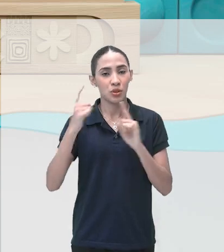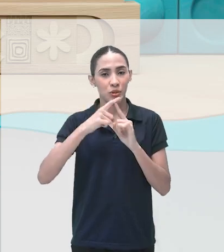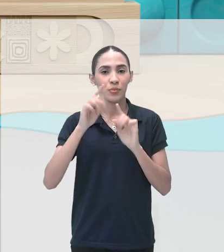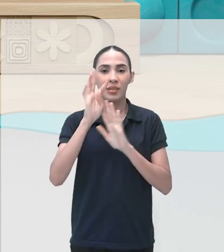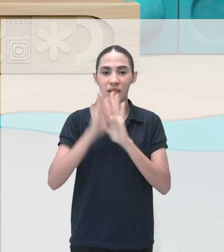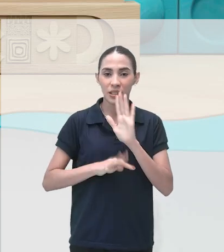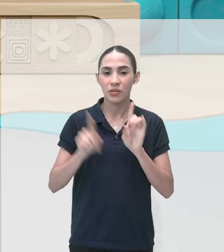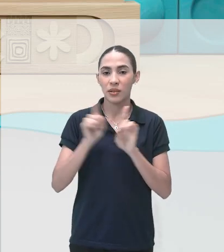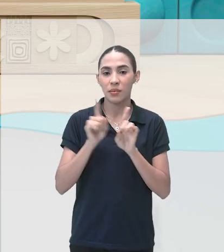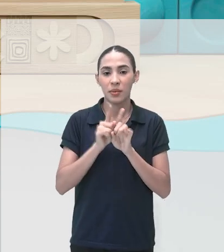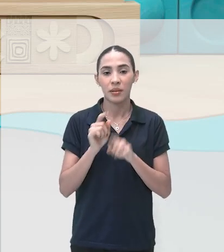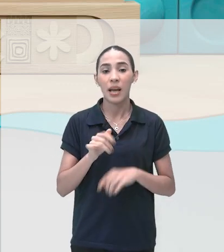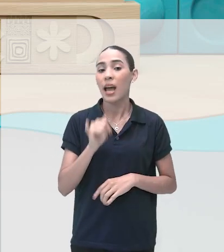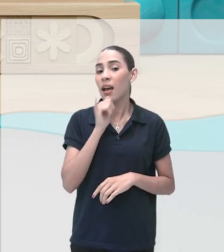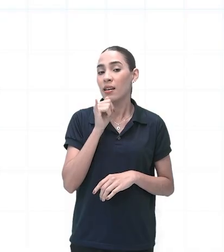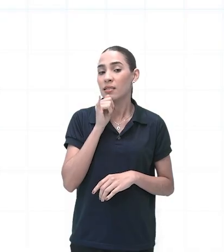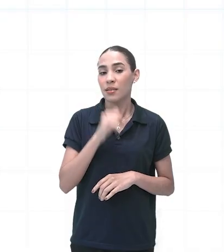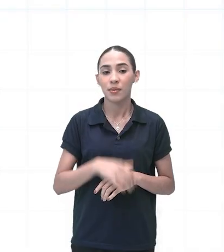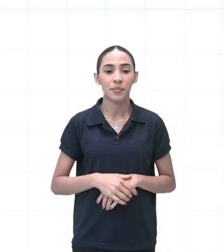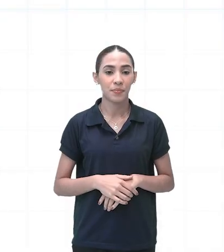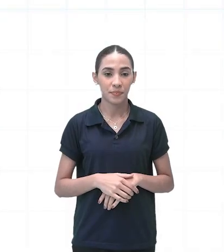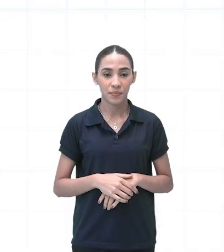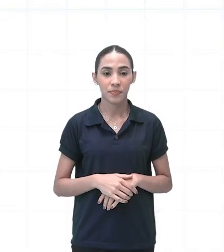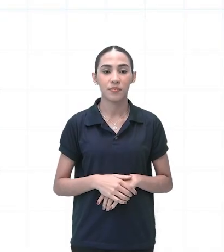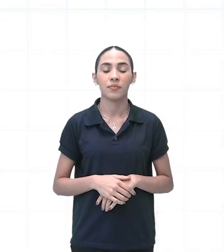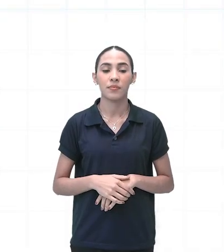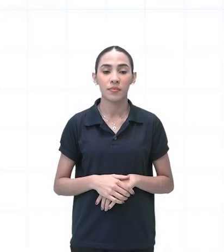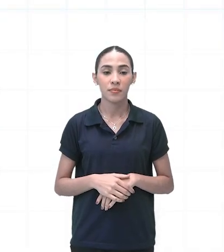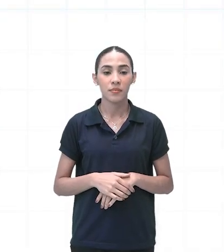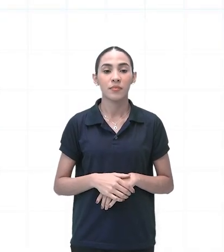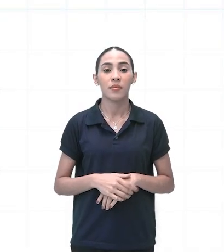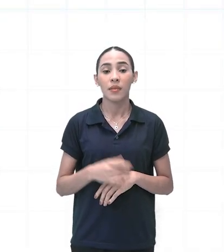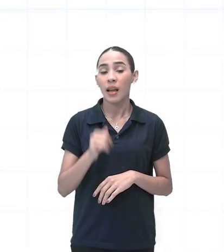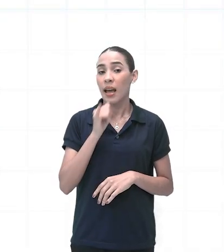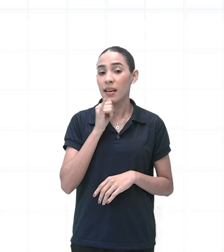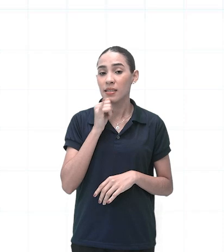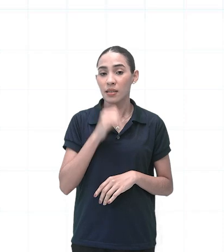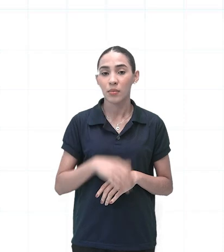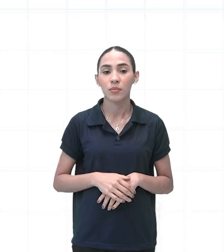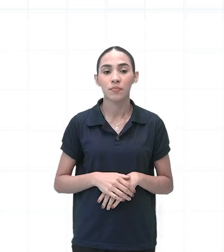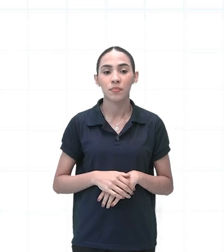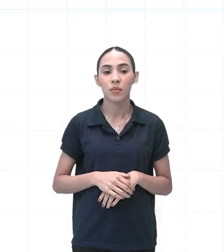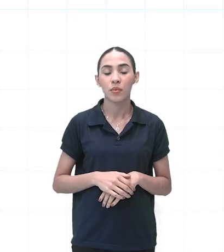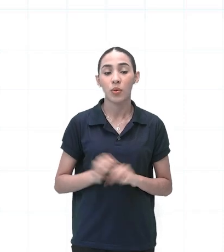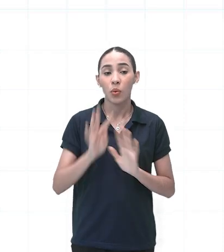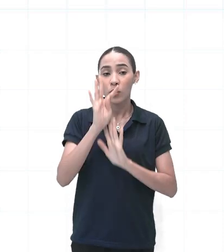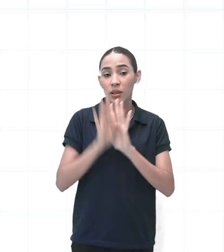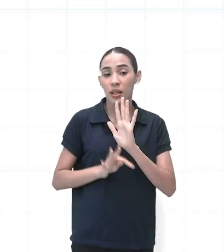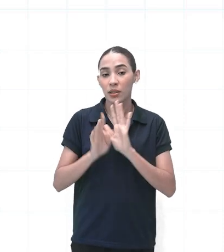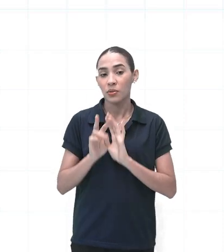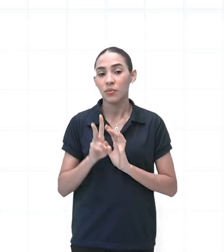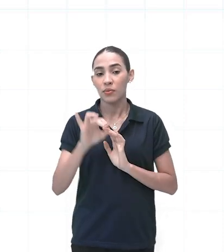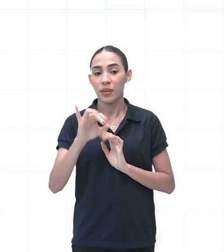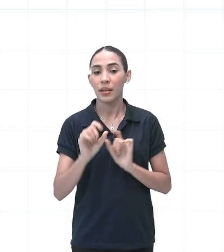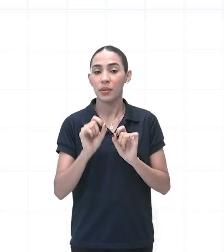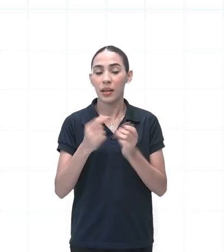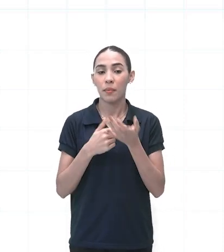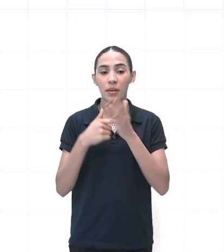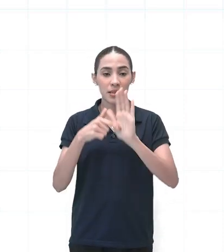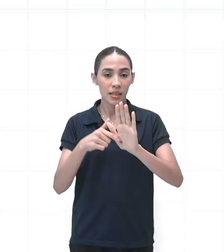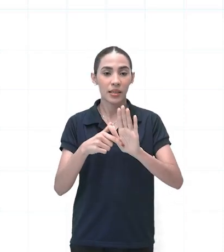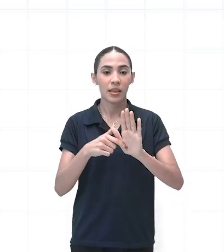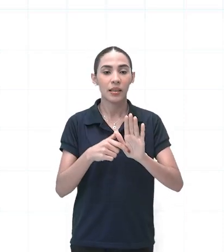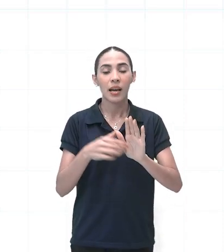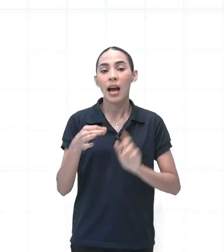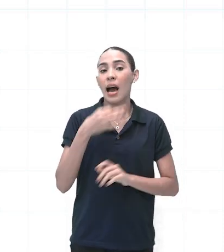de texto. Vamos ao exemplo? Colocando aí para vocês. Observem que esse texto aí, gente, ele vai apresentar um